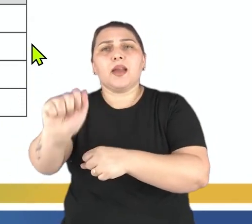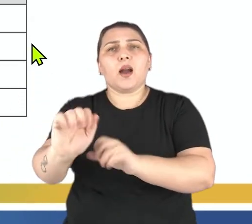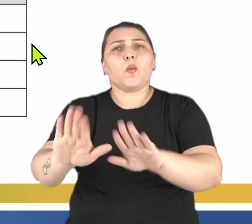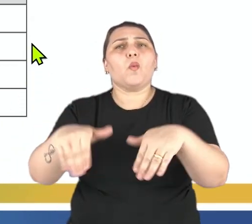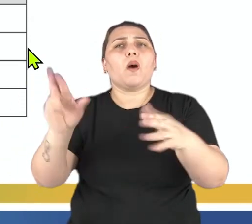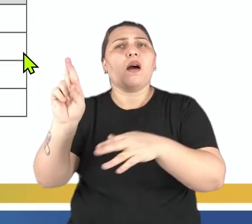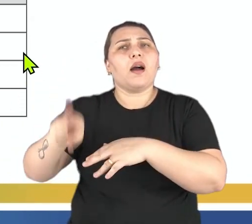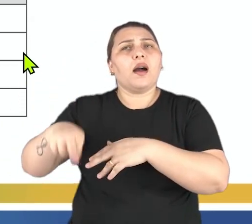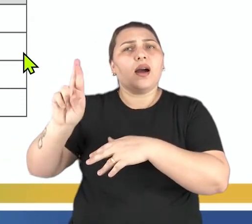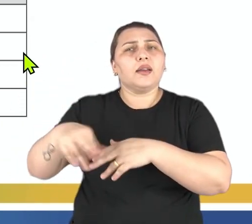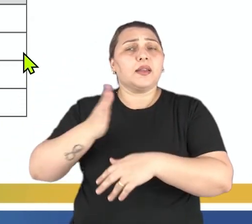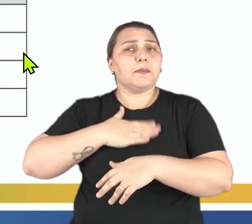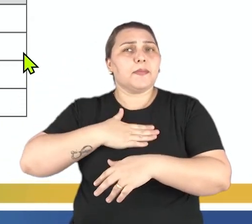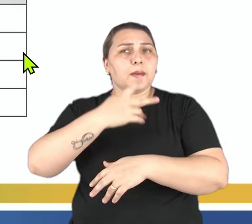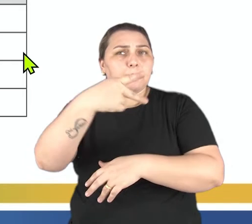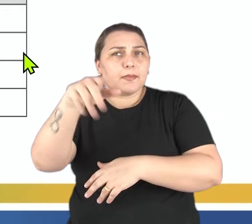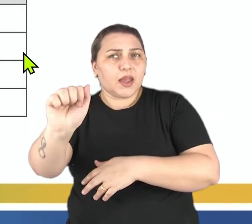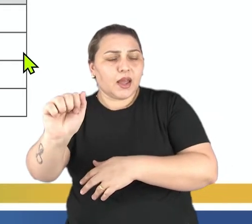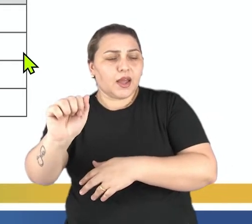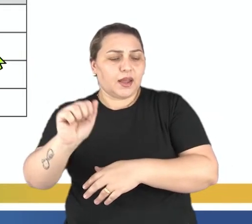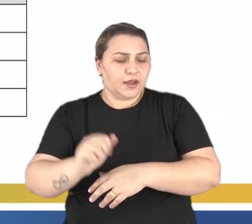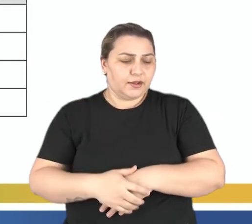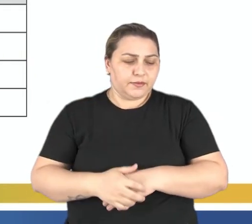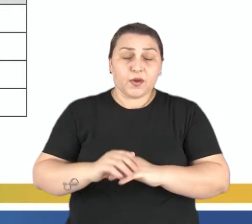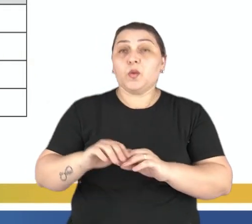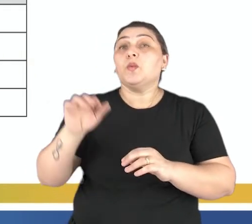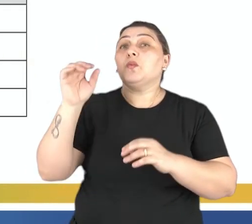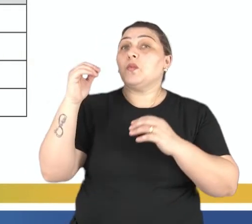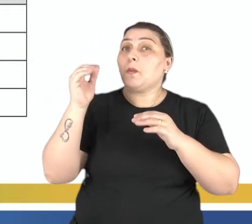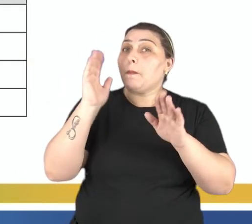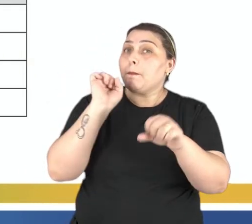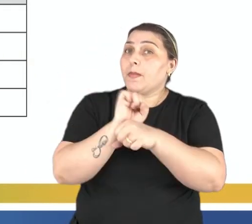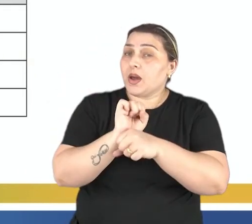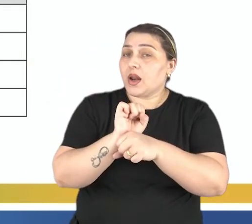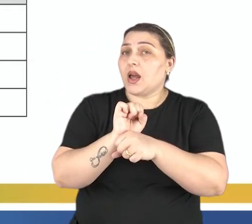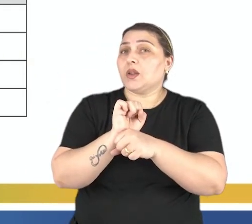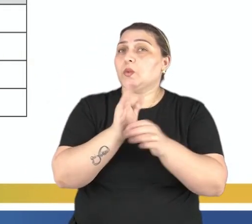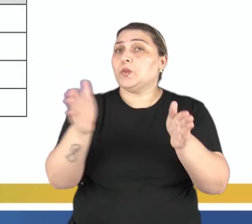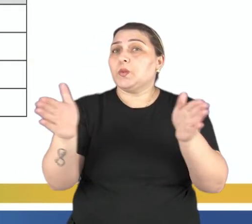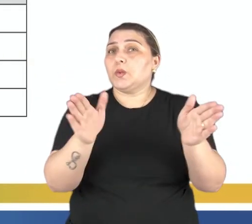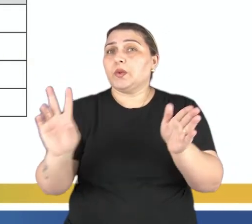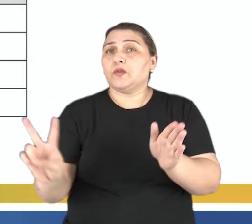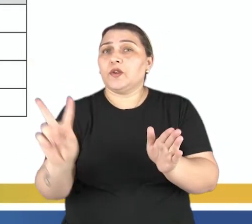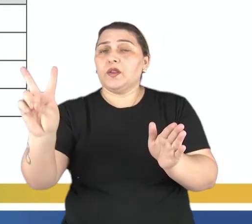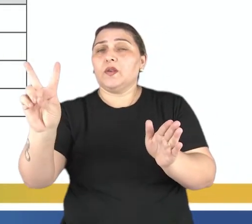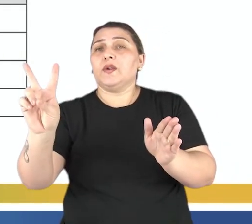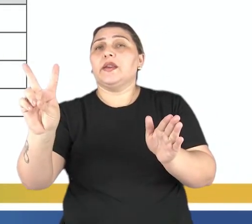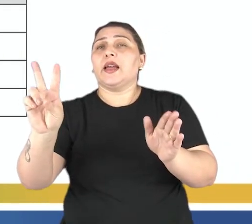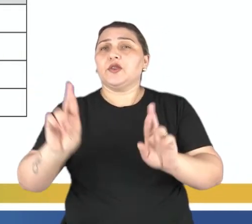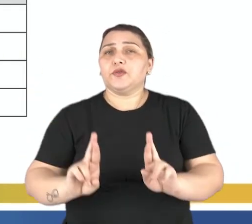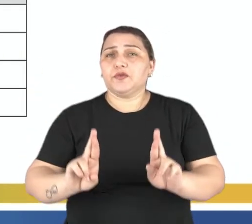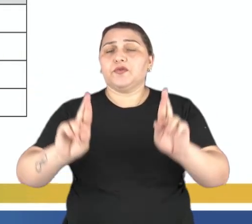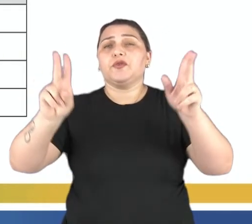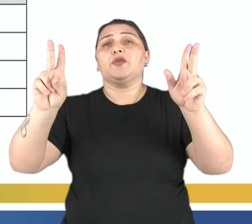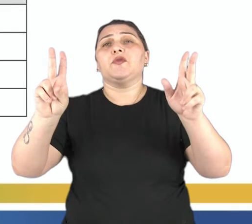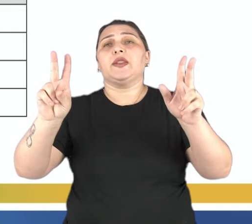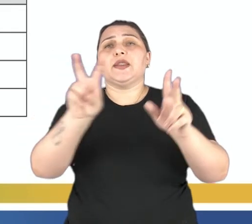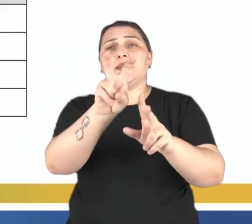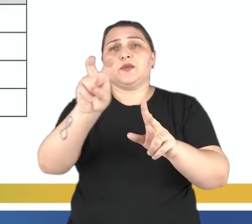qual a razão dessa minha PA. Bem, o intervalo entre os dois valores, a diferença